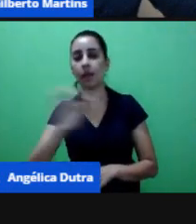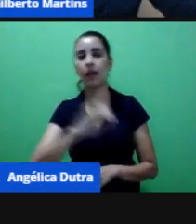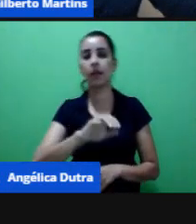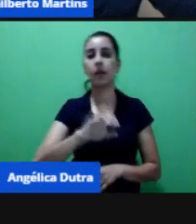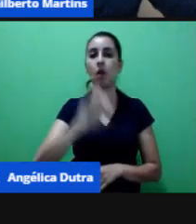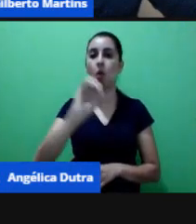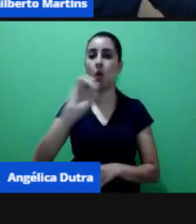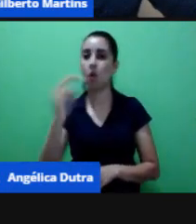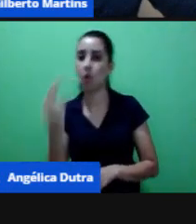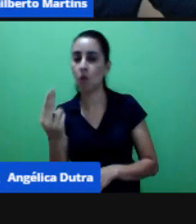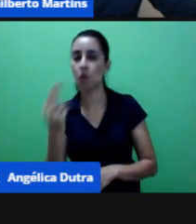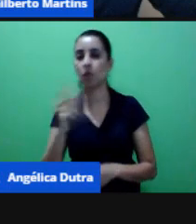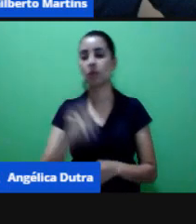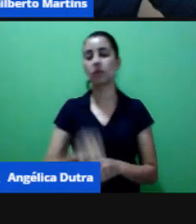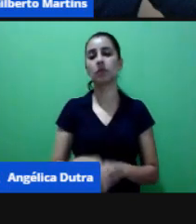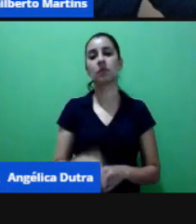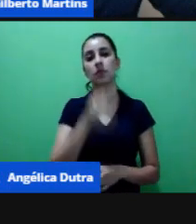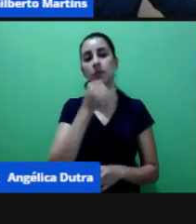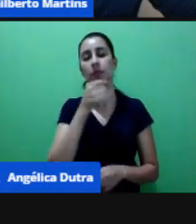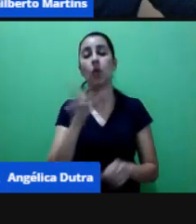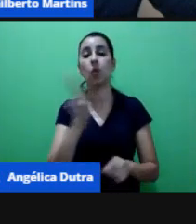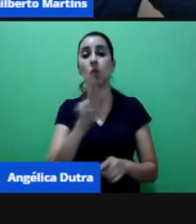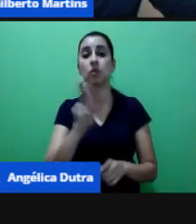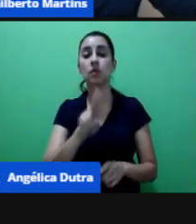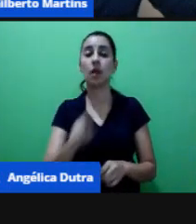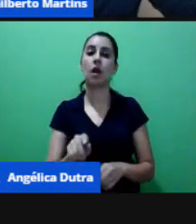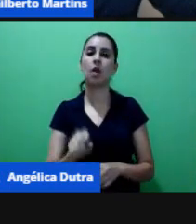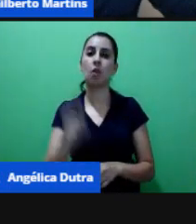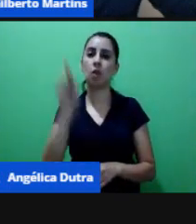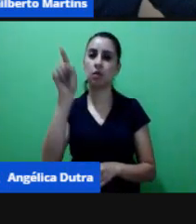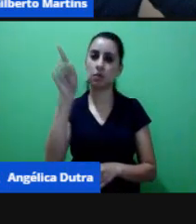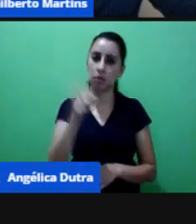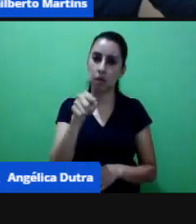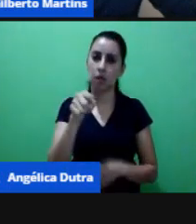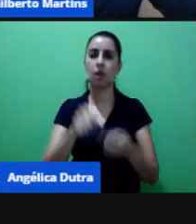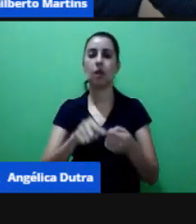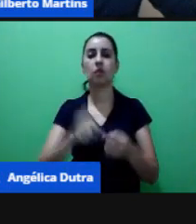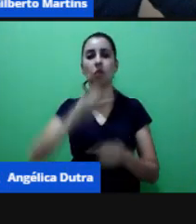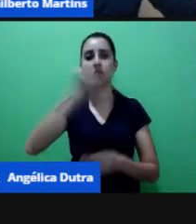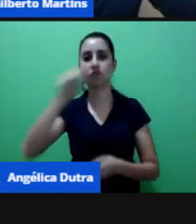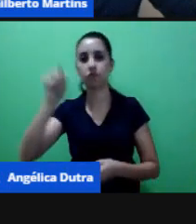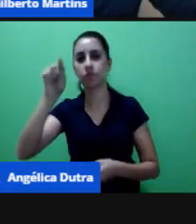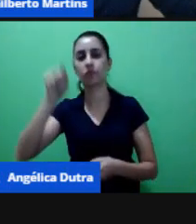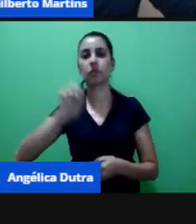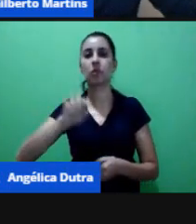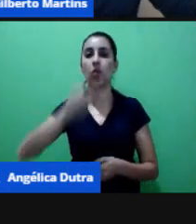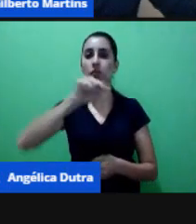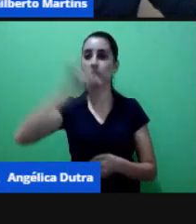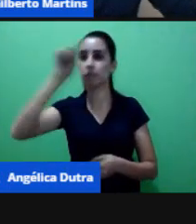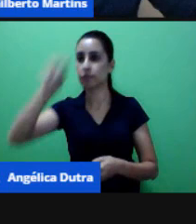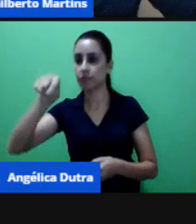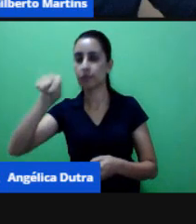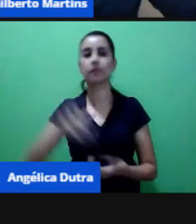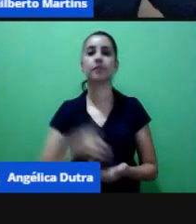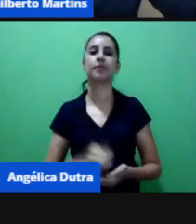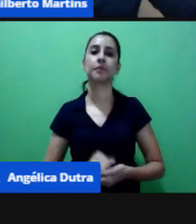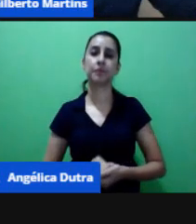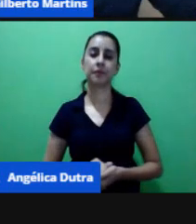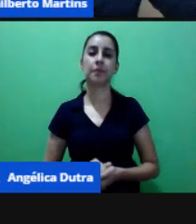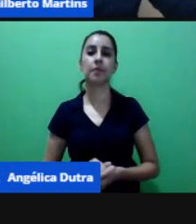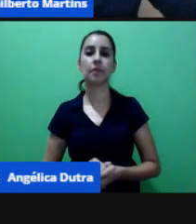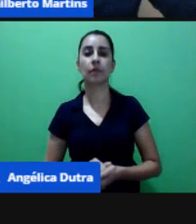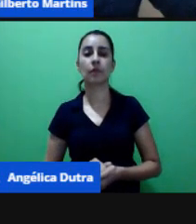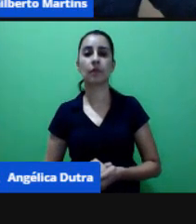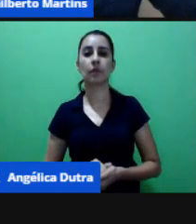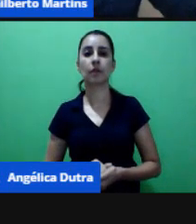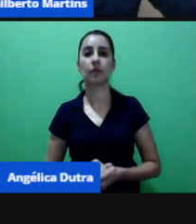Também, utilizar o acento gráfico, seja agudos, circunflexos, em paroxítonas. Vamos lá,